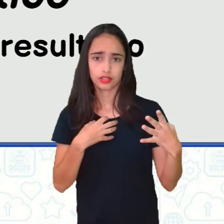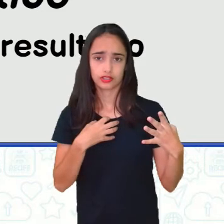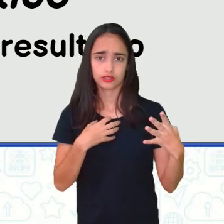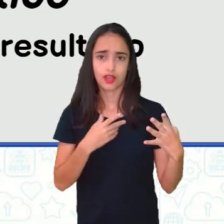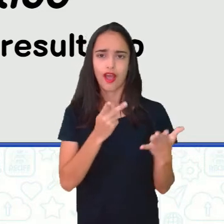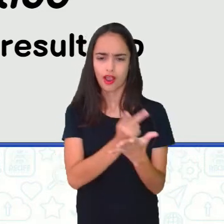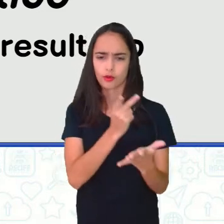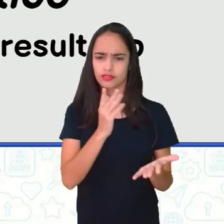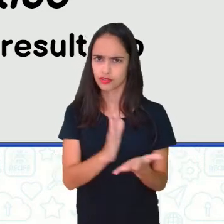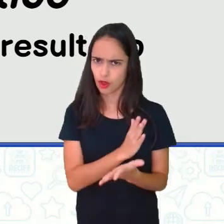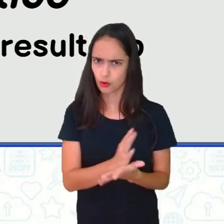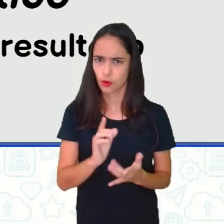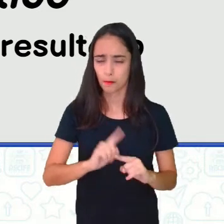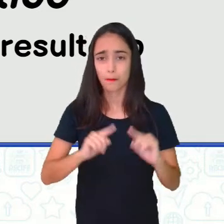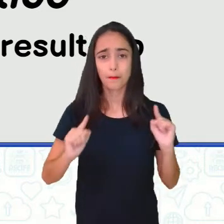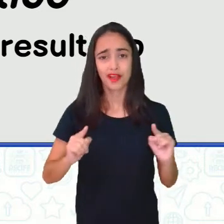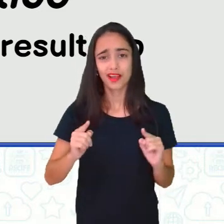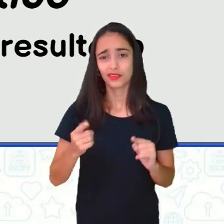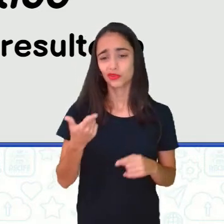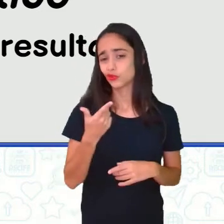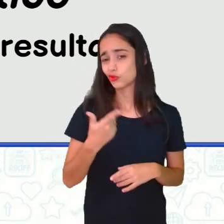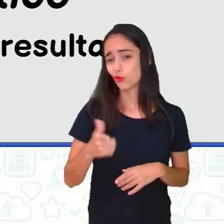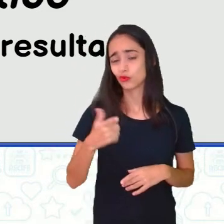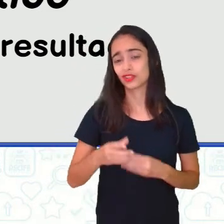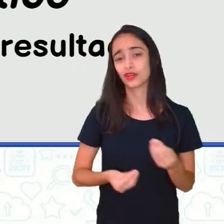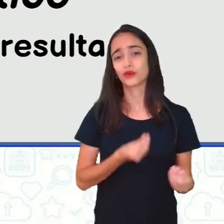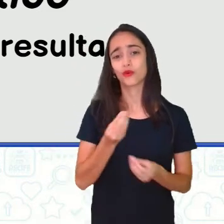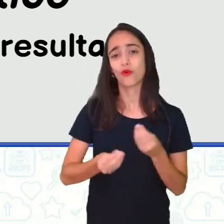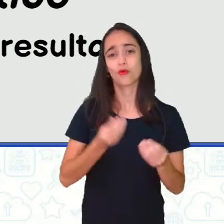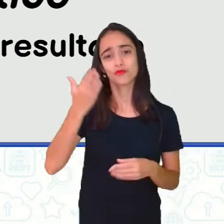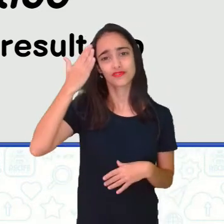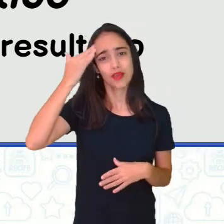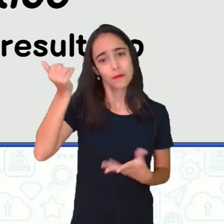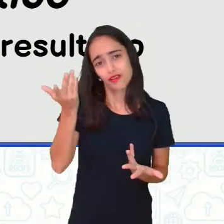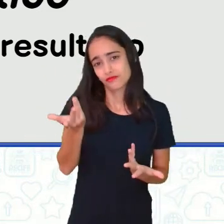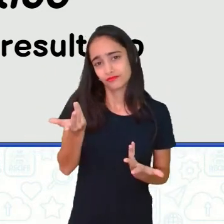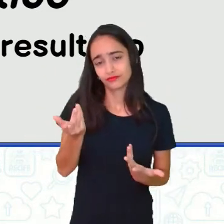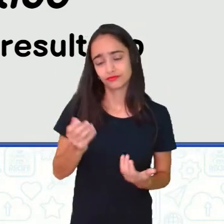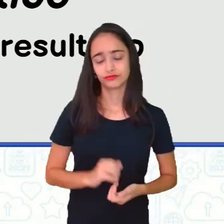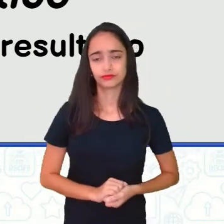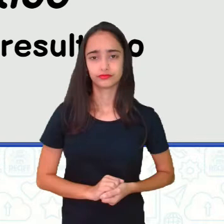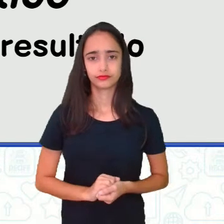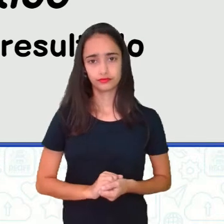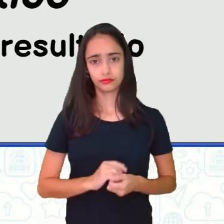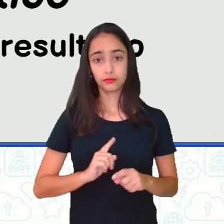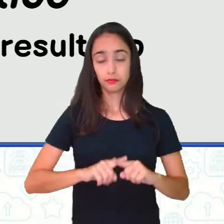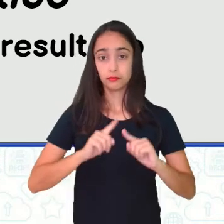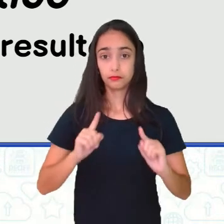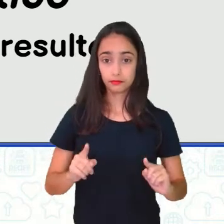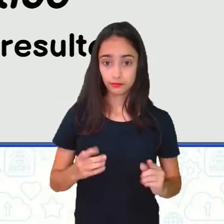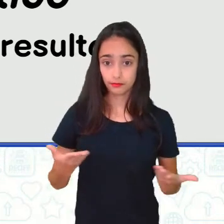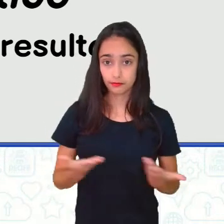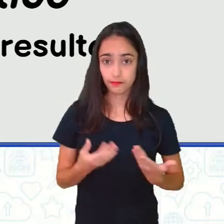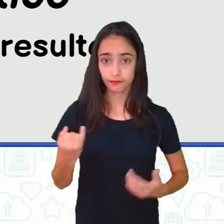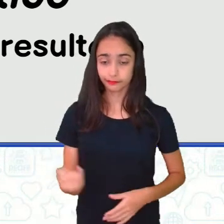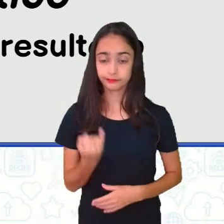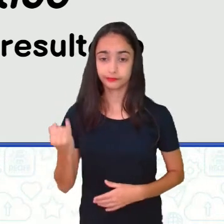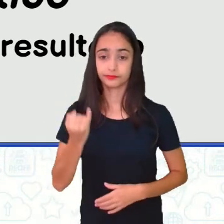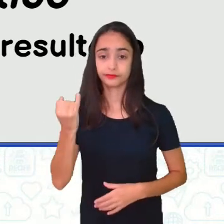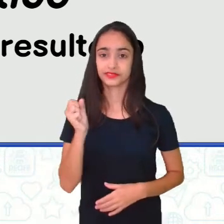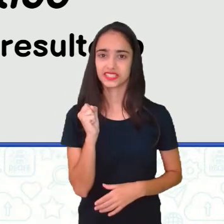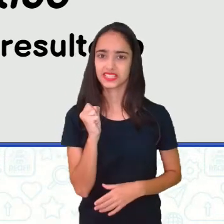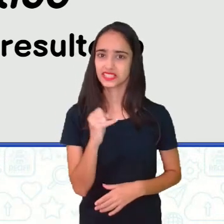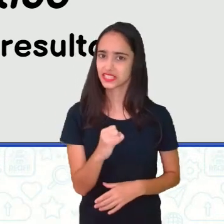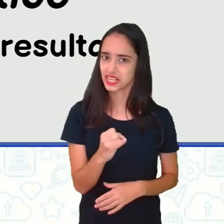como saber. E mais importante, quando eu estou falando de estatística, se eu repetir o experimento,